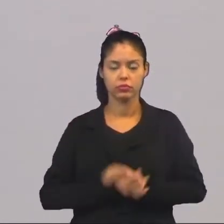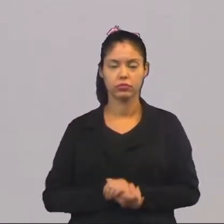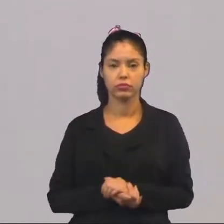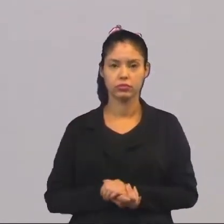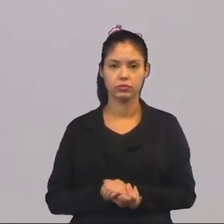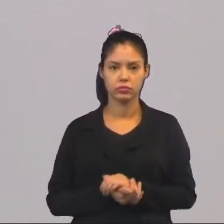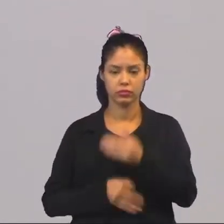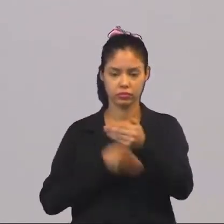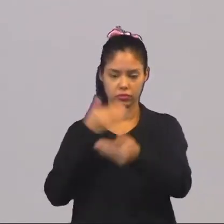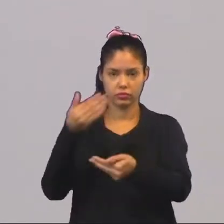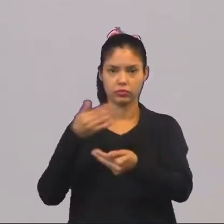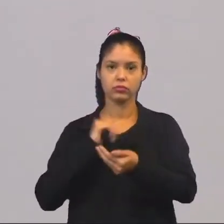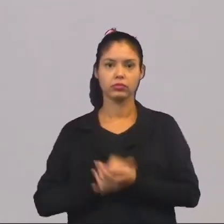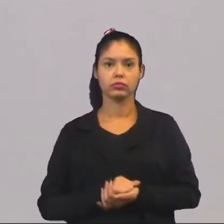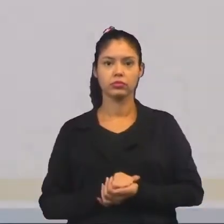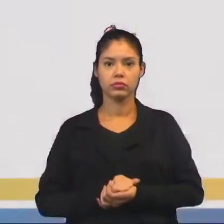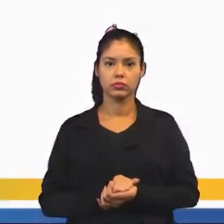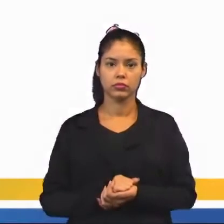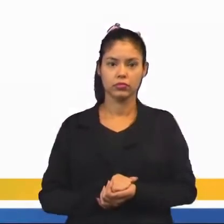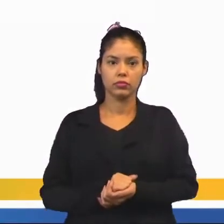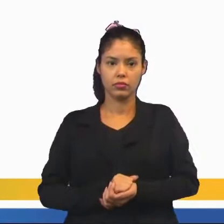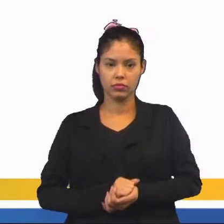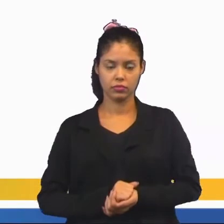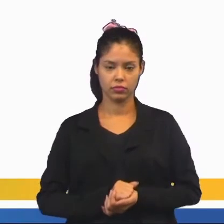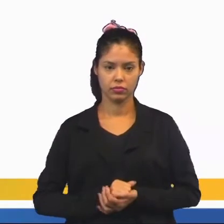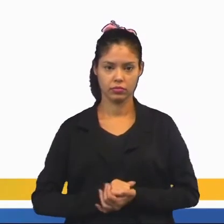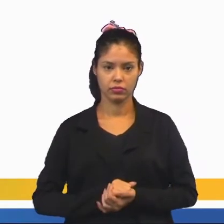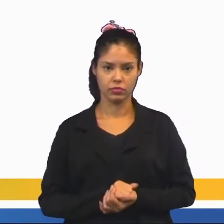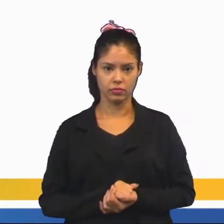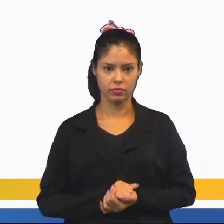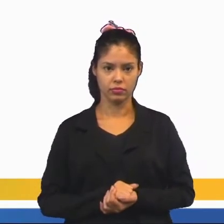a desenvolver.